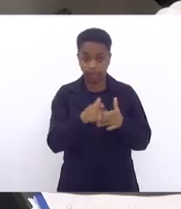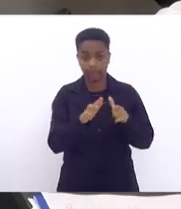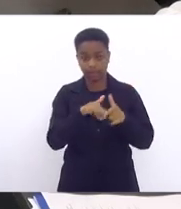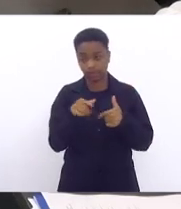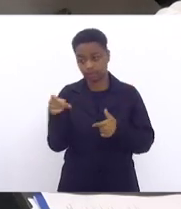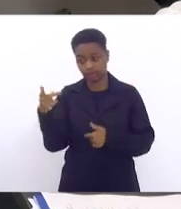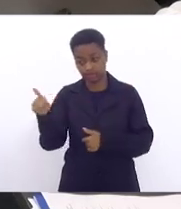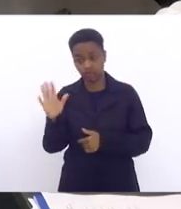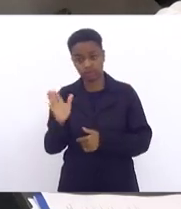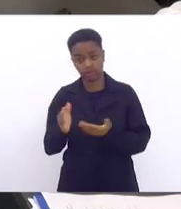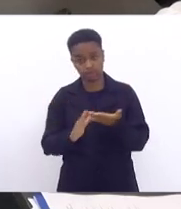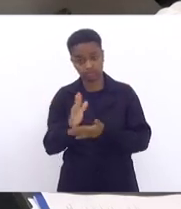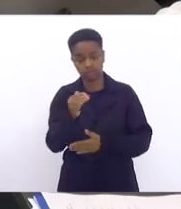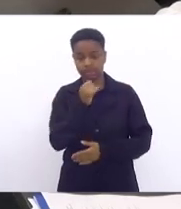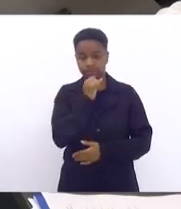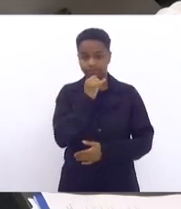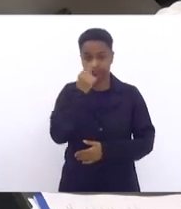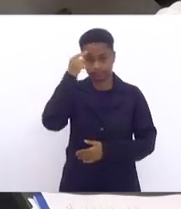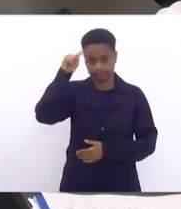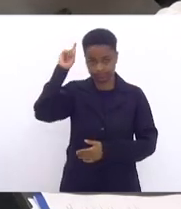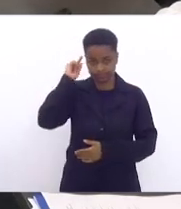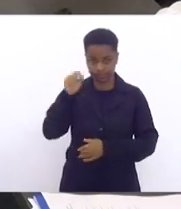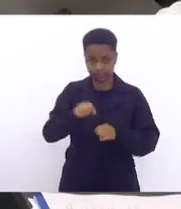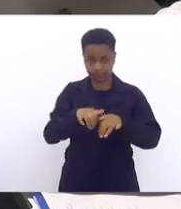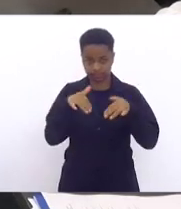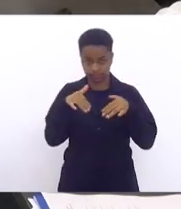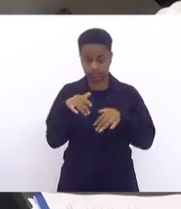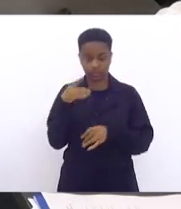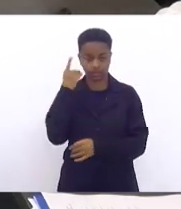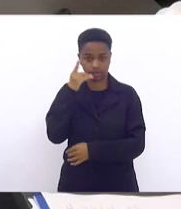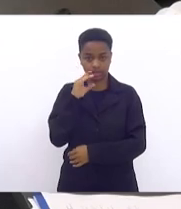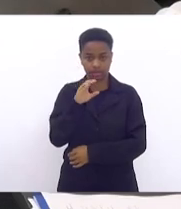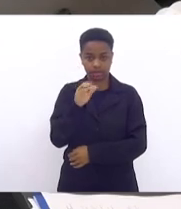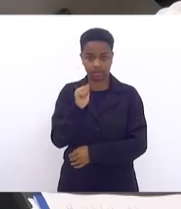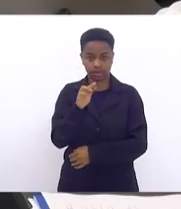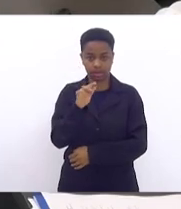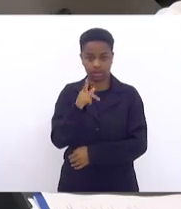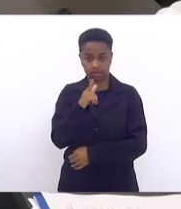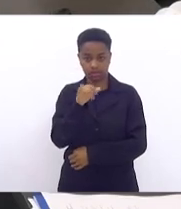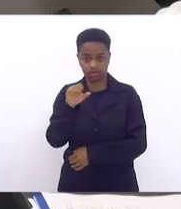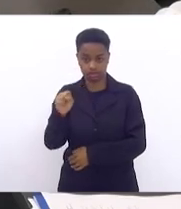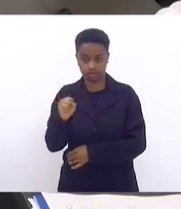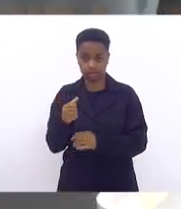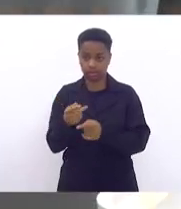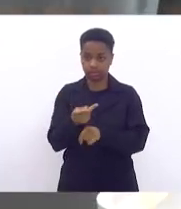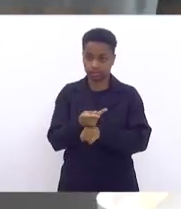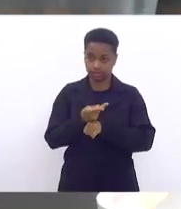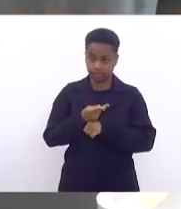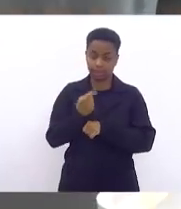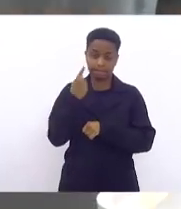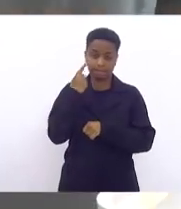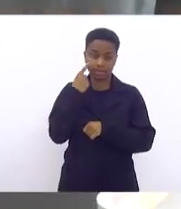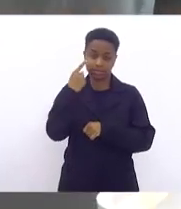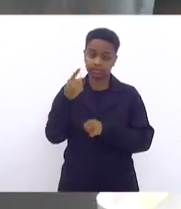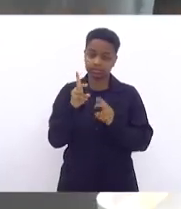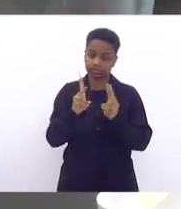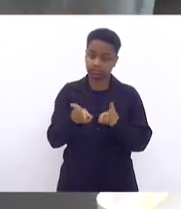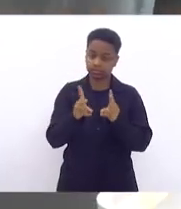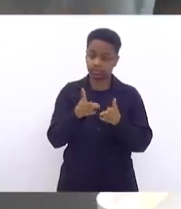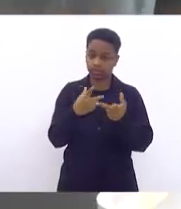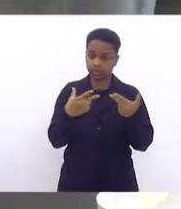Excelência. Por exemplo, na sessão passada, em plenário, me procurou o deputado Carlinho BNH, pensando exatamente